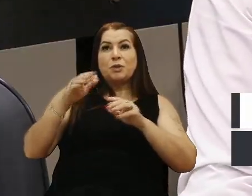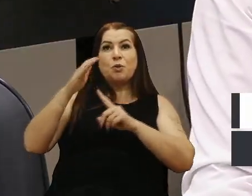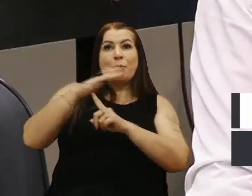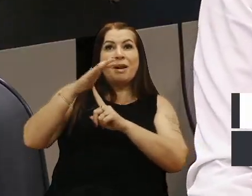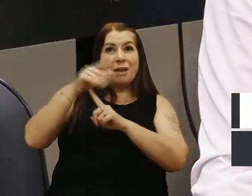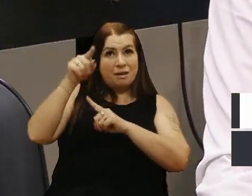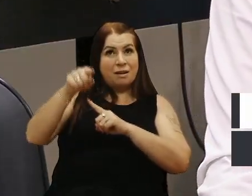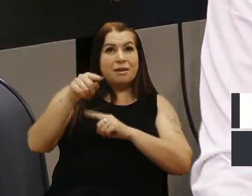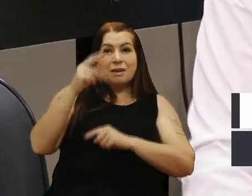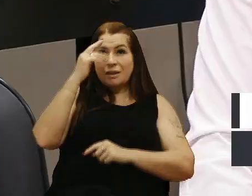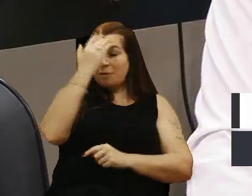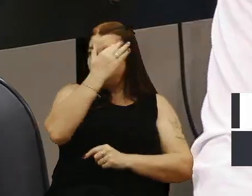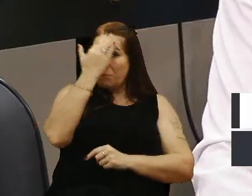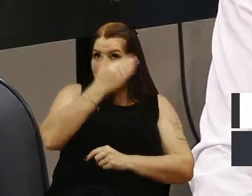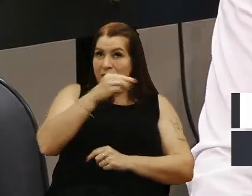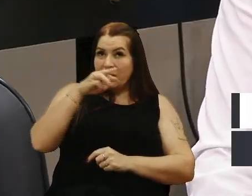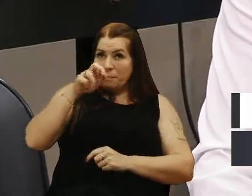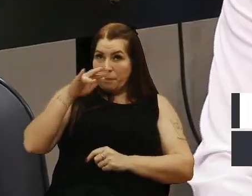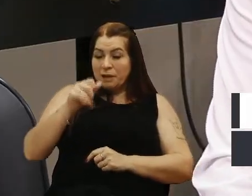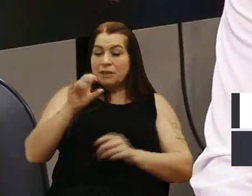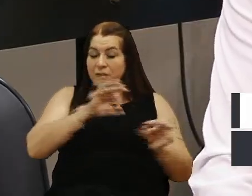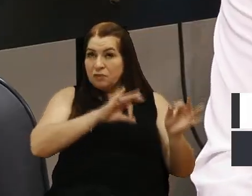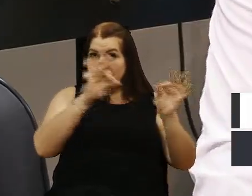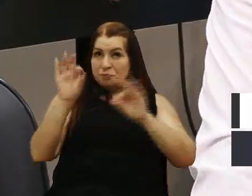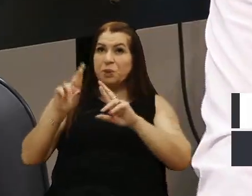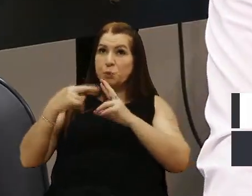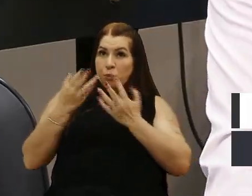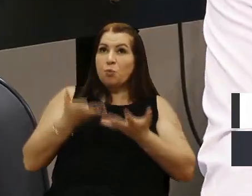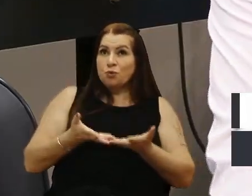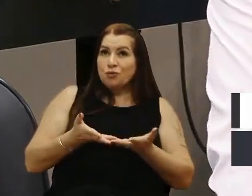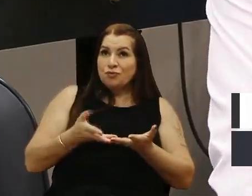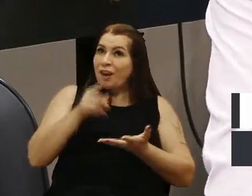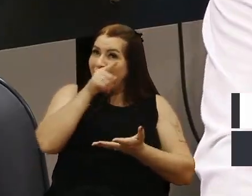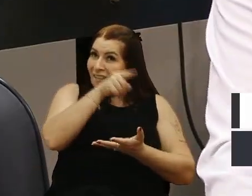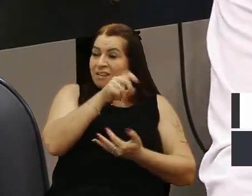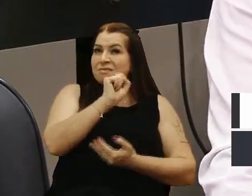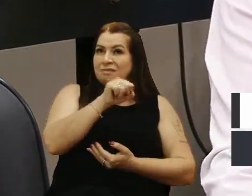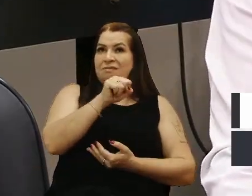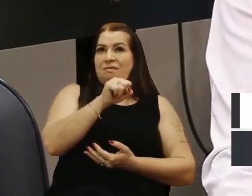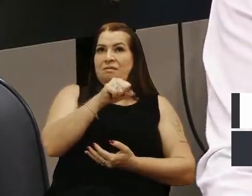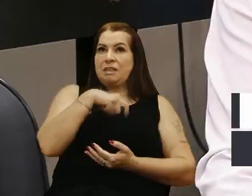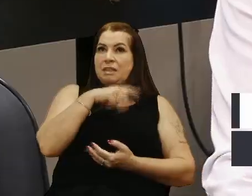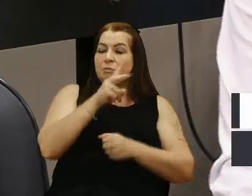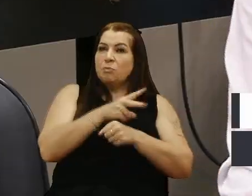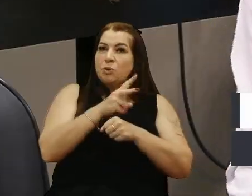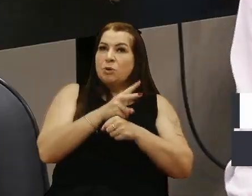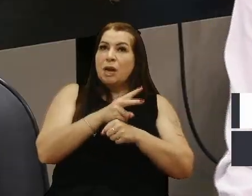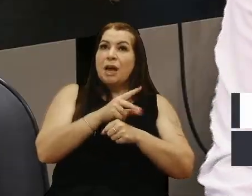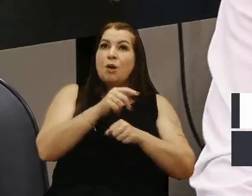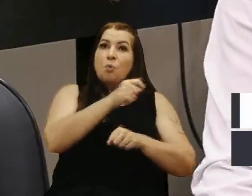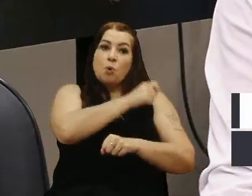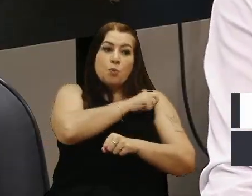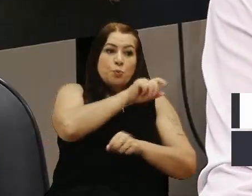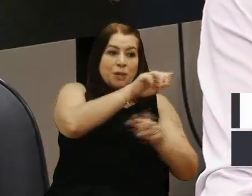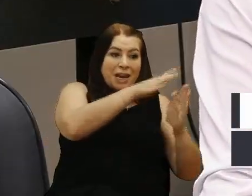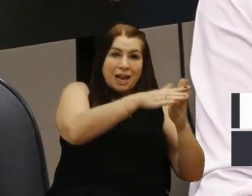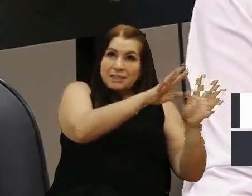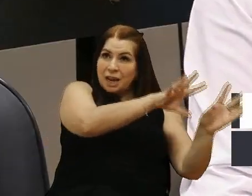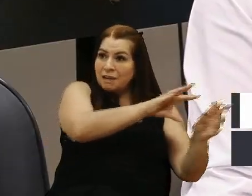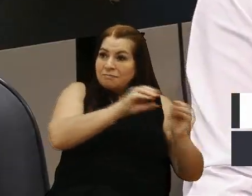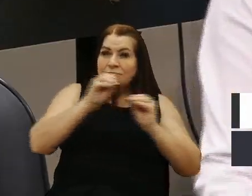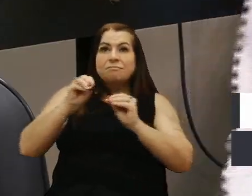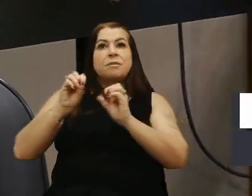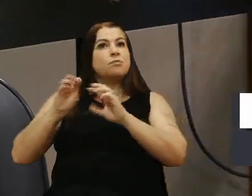prefeito Adiló, Marta, vocês devem estar assistindo essa sessão. Lá sim, se tiver que buscar o aluno em casa, busquem. É